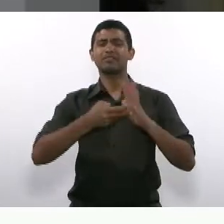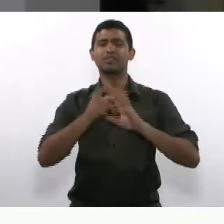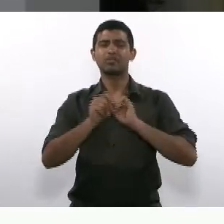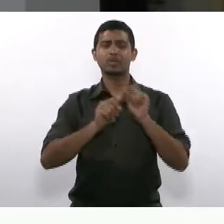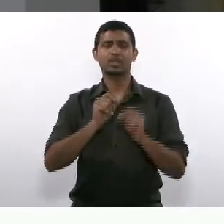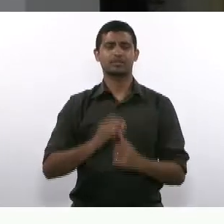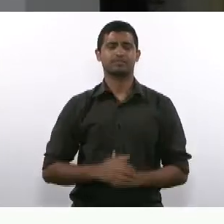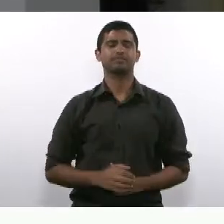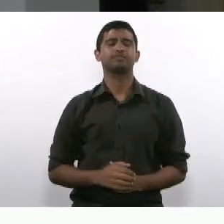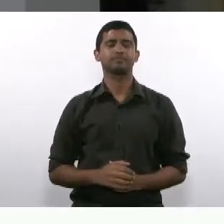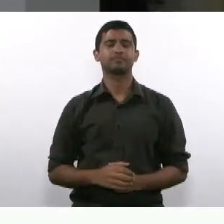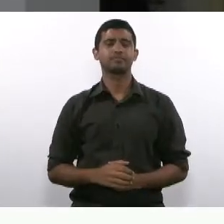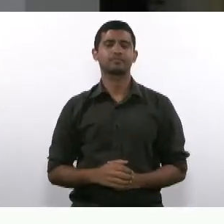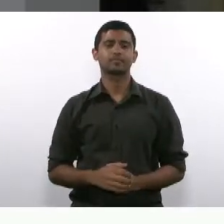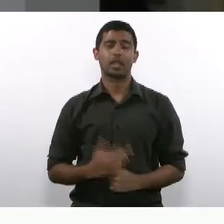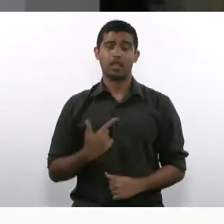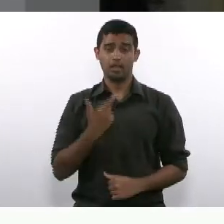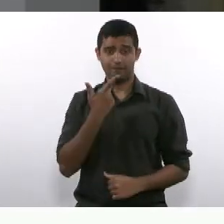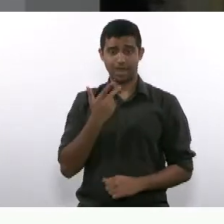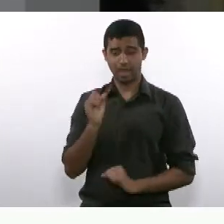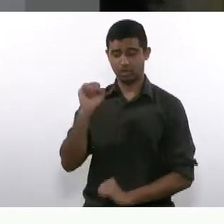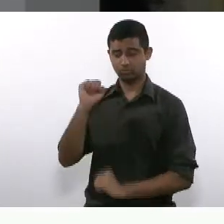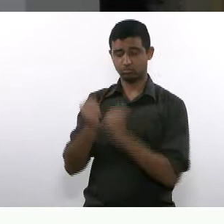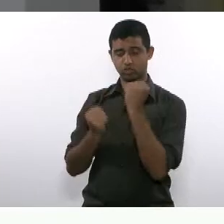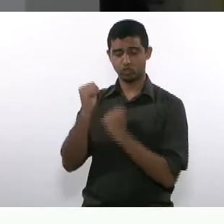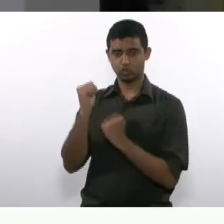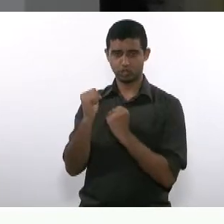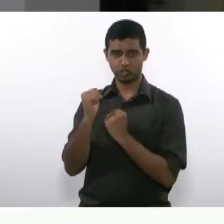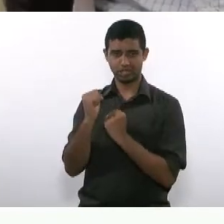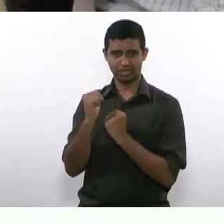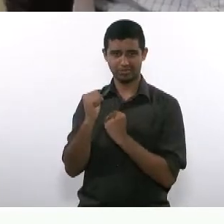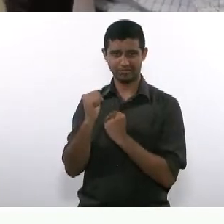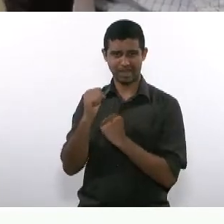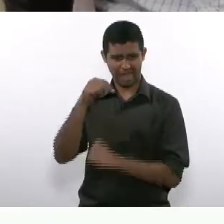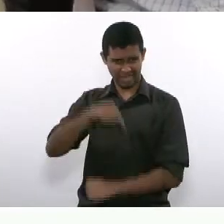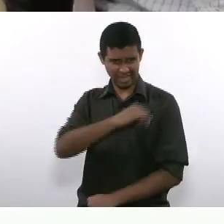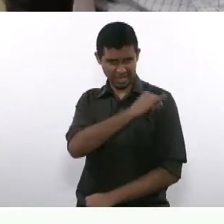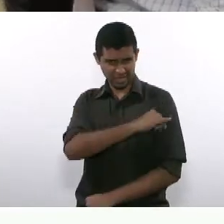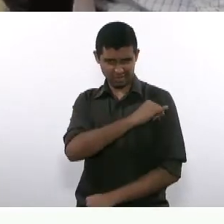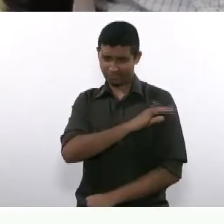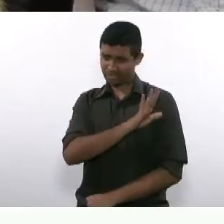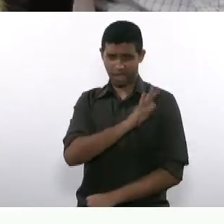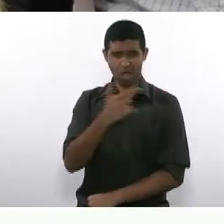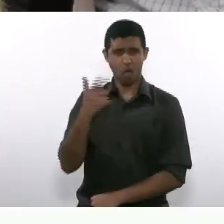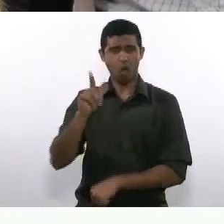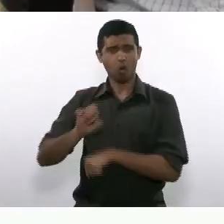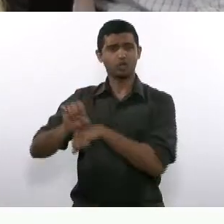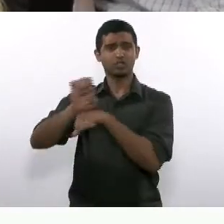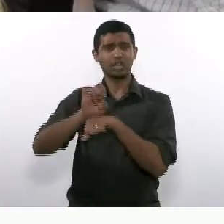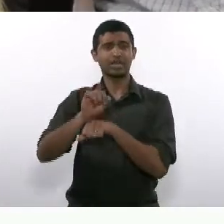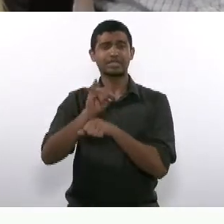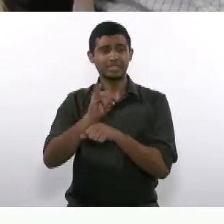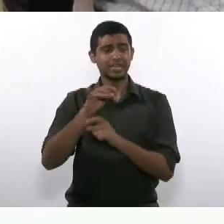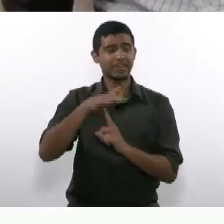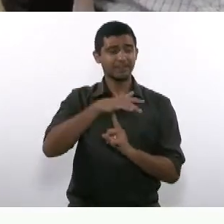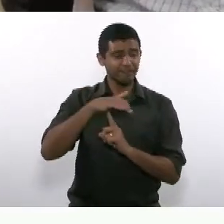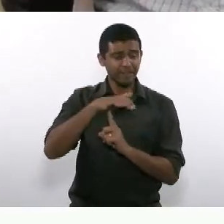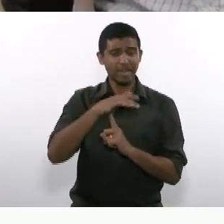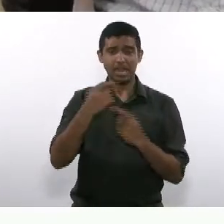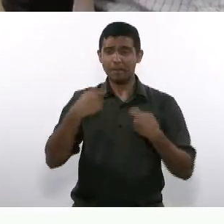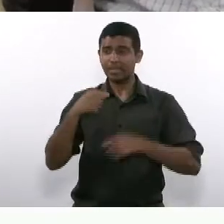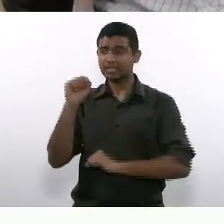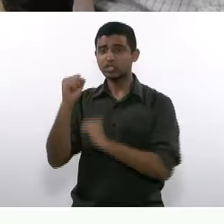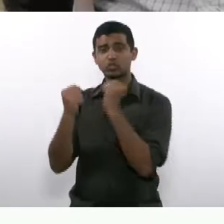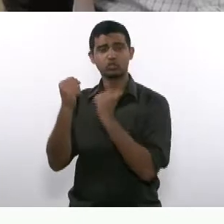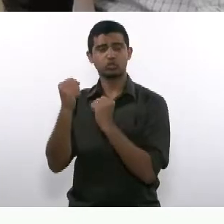seguinte, eu já falei que a indústria está fora do Rio. Quando a gente faz uma feira no Rio, a gente precisa da indústria. Qualquer expositor